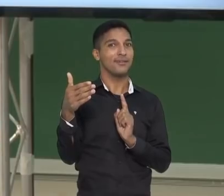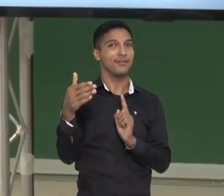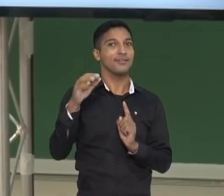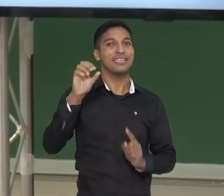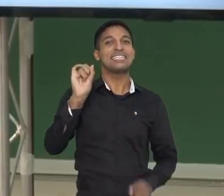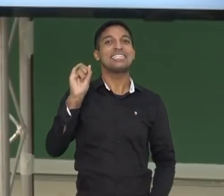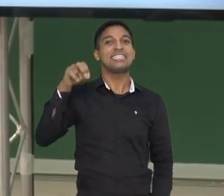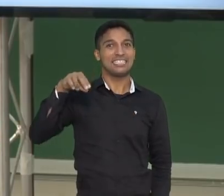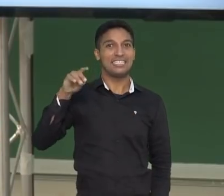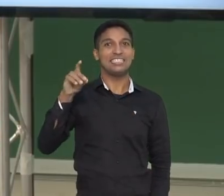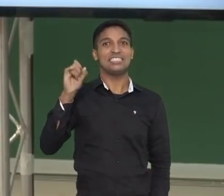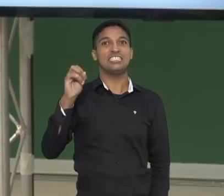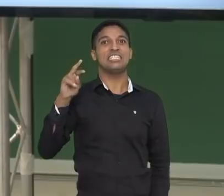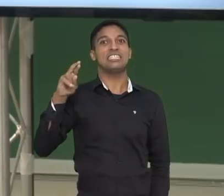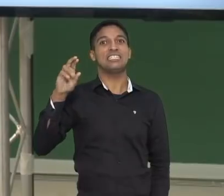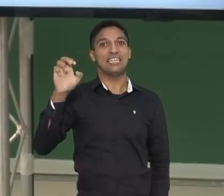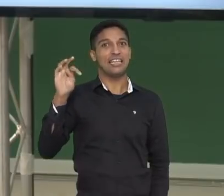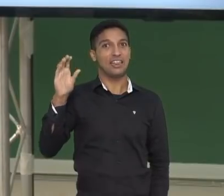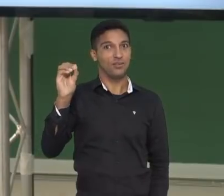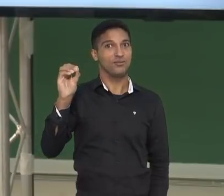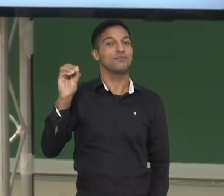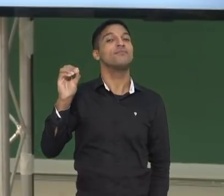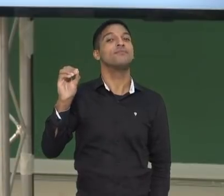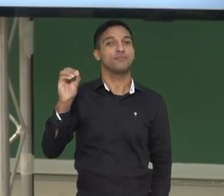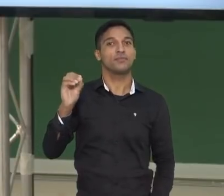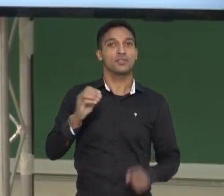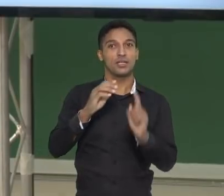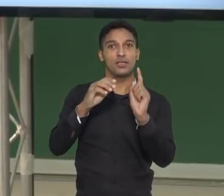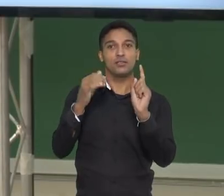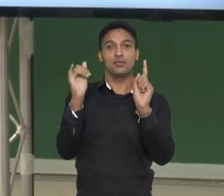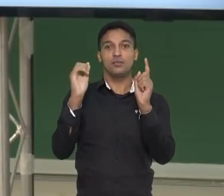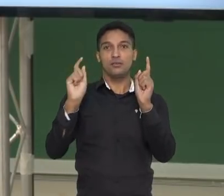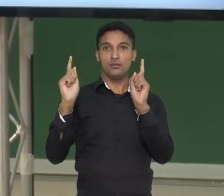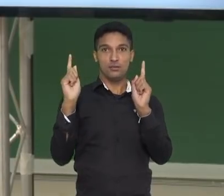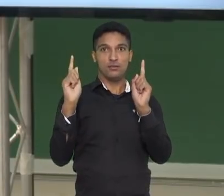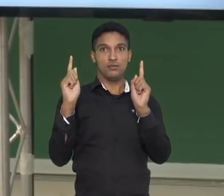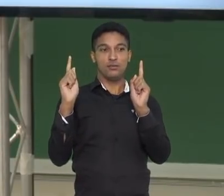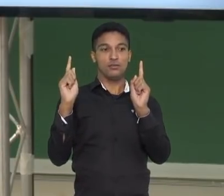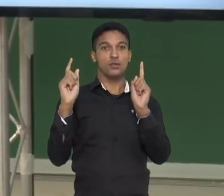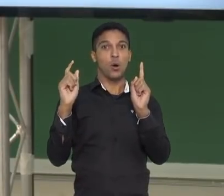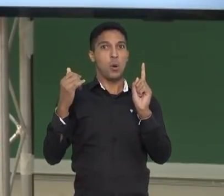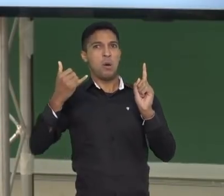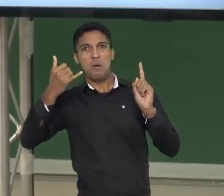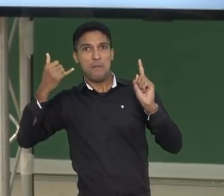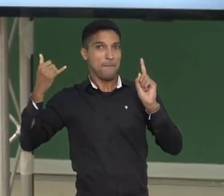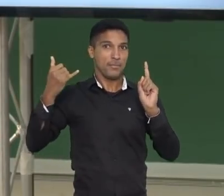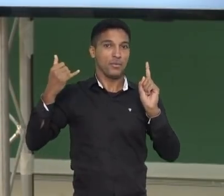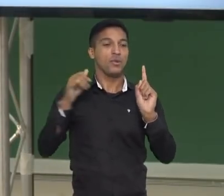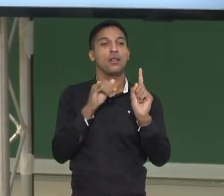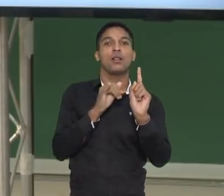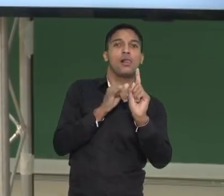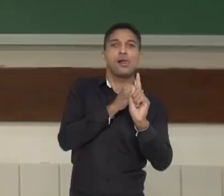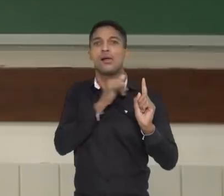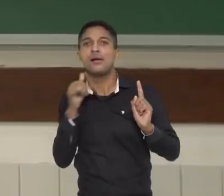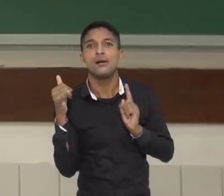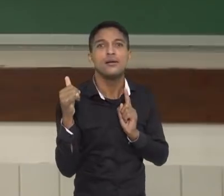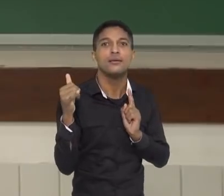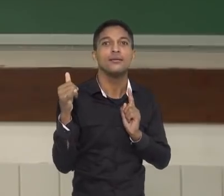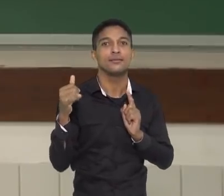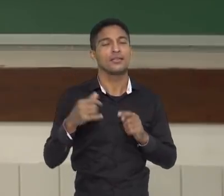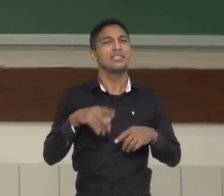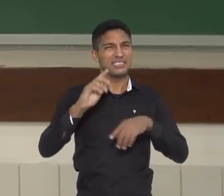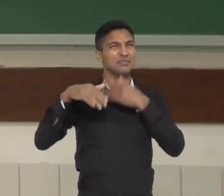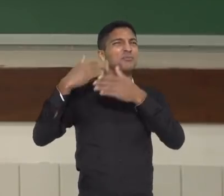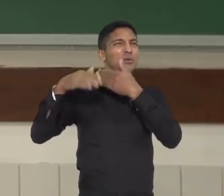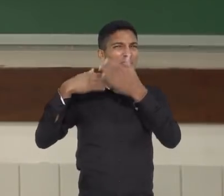que vocês só vão aprender mais para frente, que é o indireto livre. Mas esse é quando vocês estiverem lá